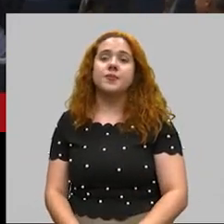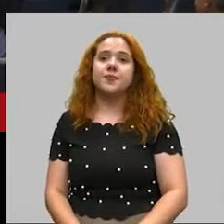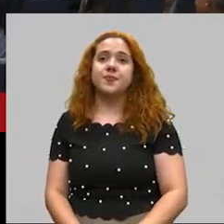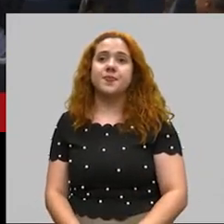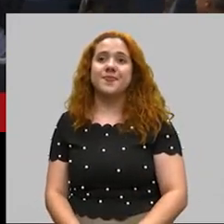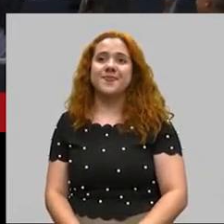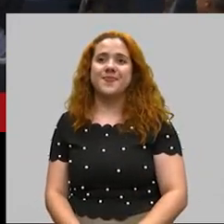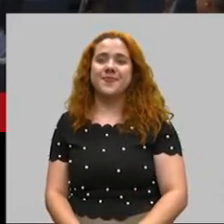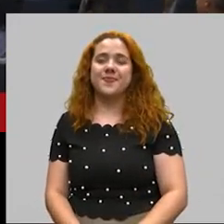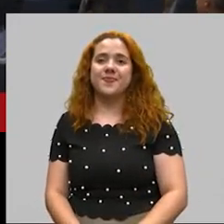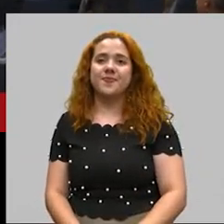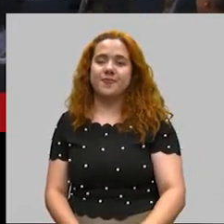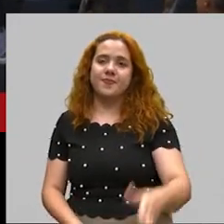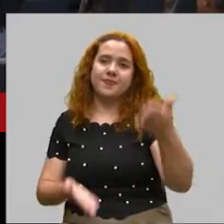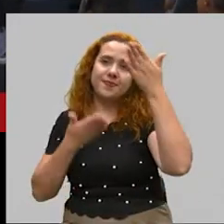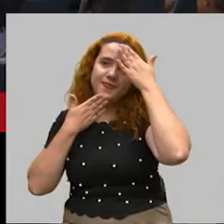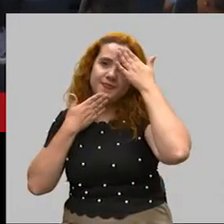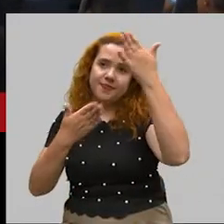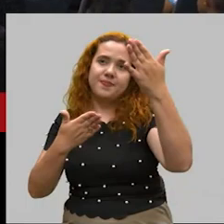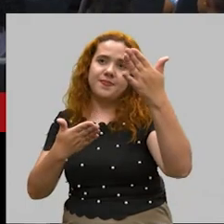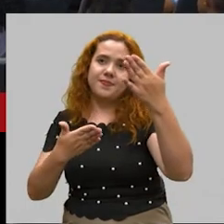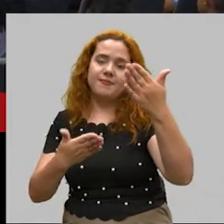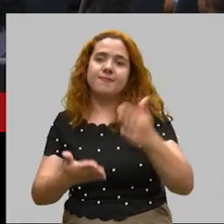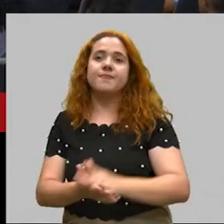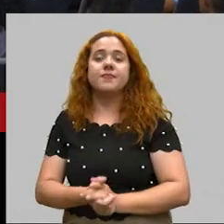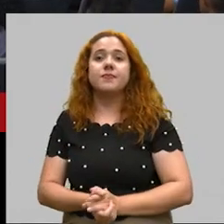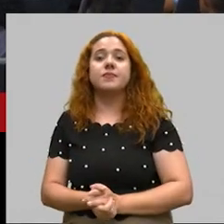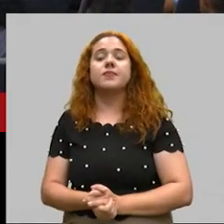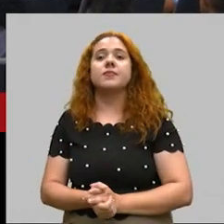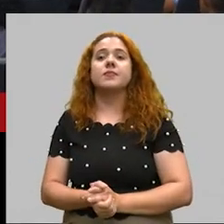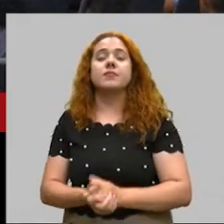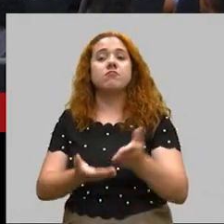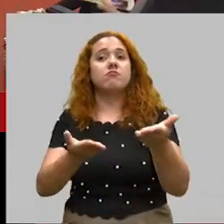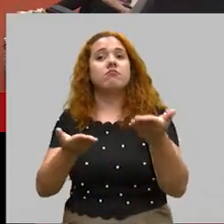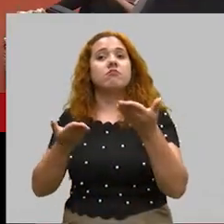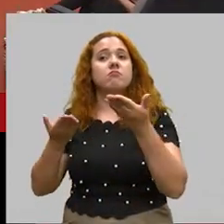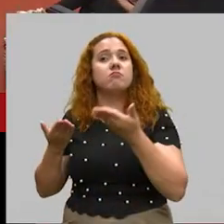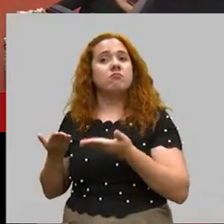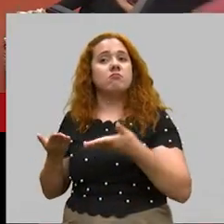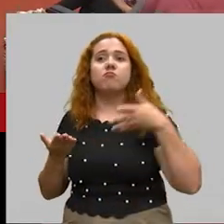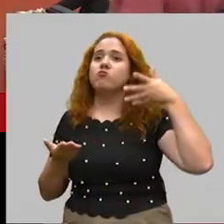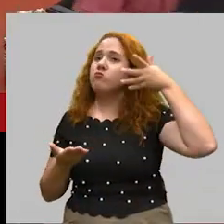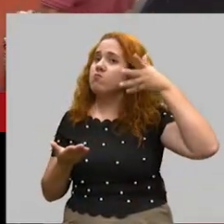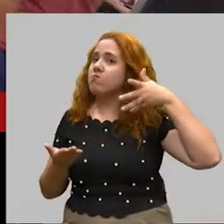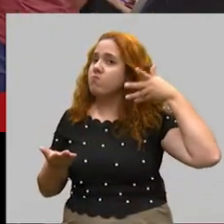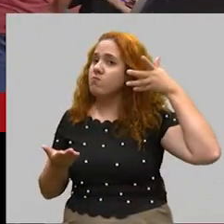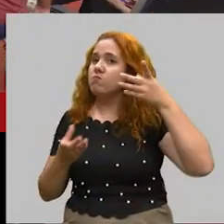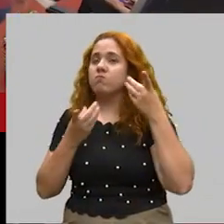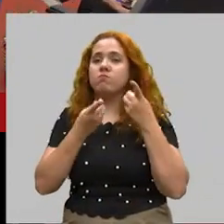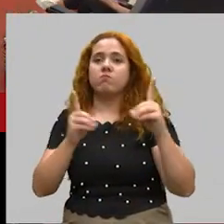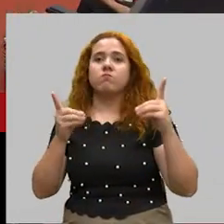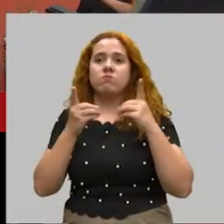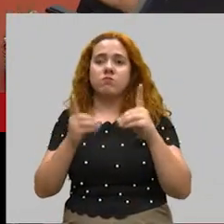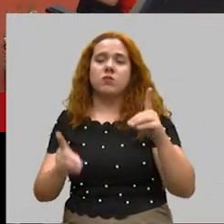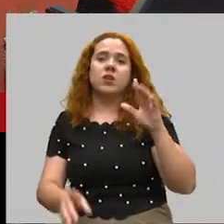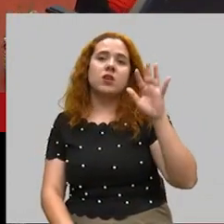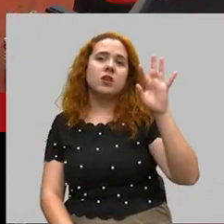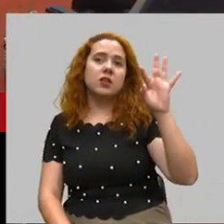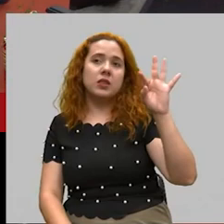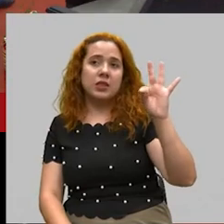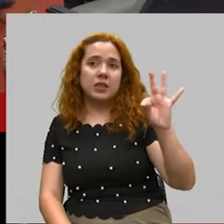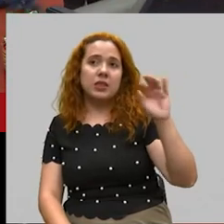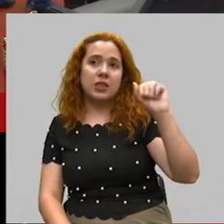bomo obrigado Jéssica vamos convidar agora os nossos debatedores Tainara Pereira